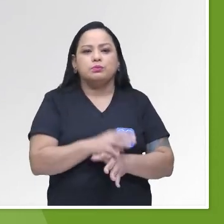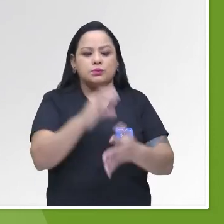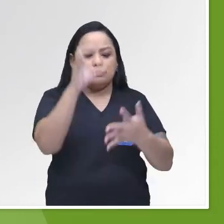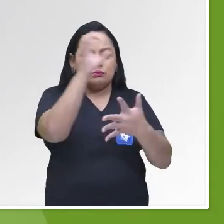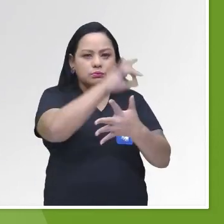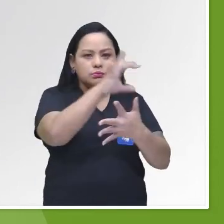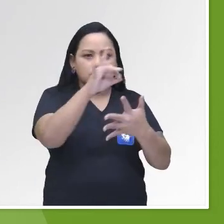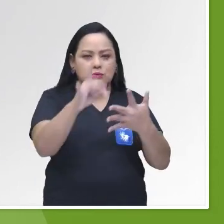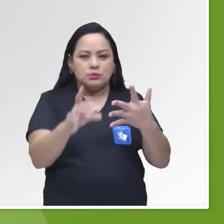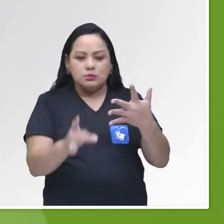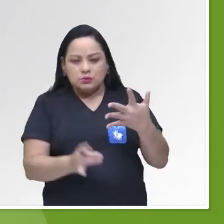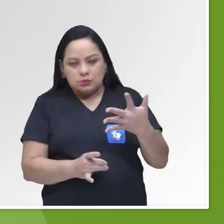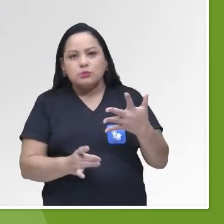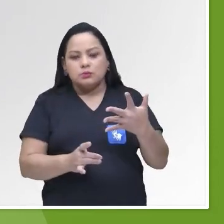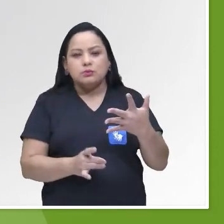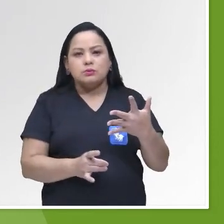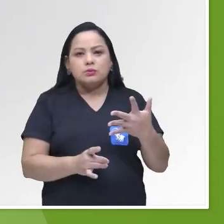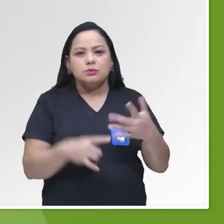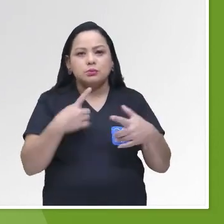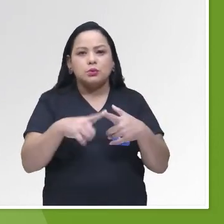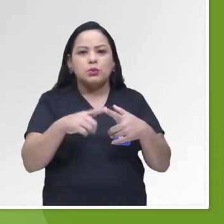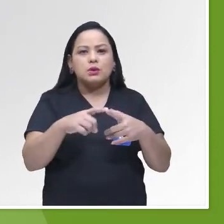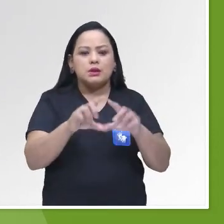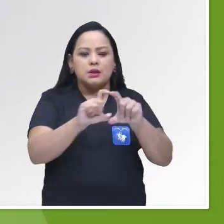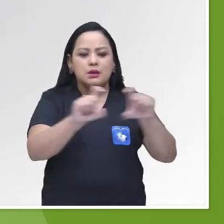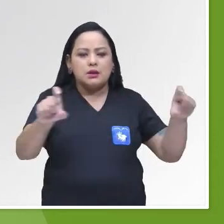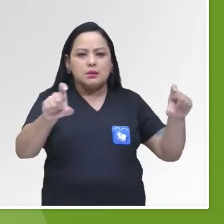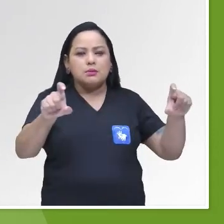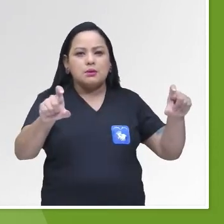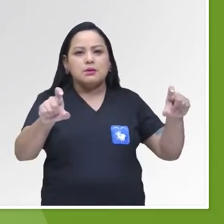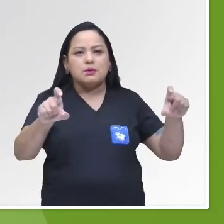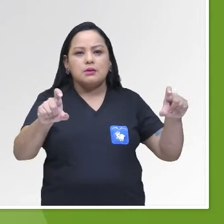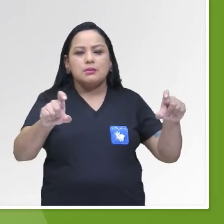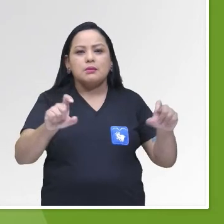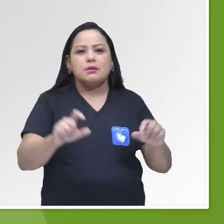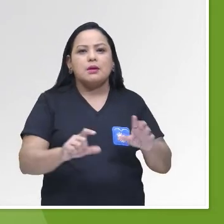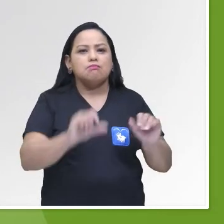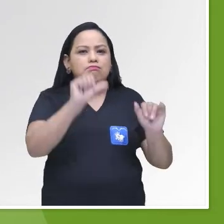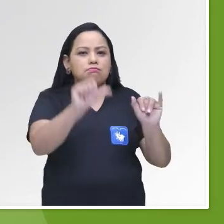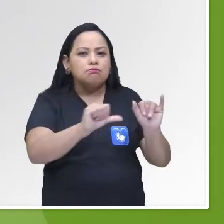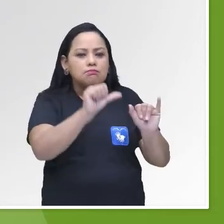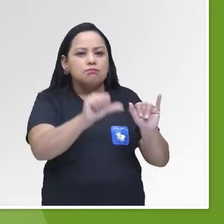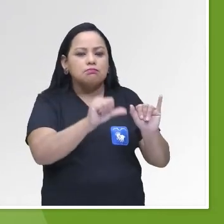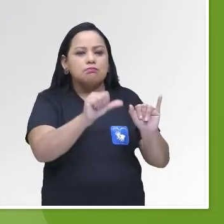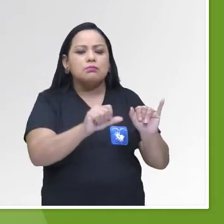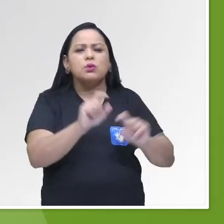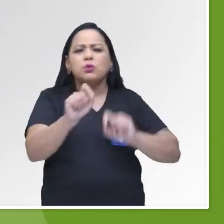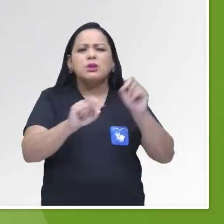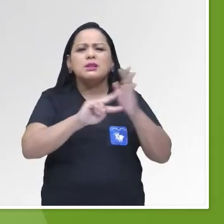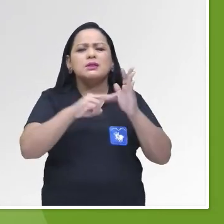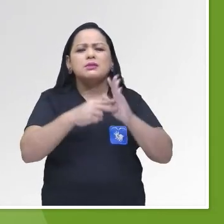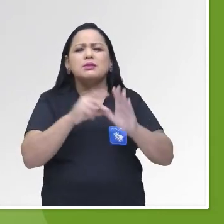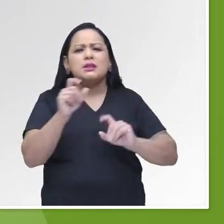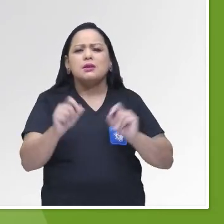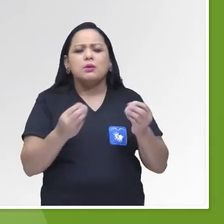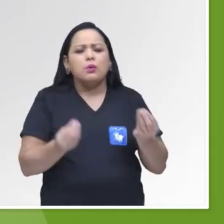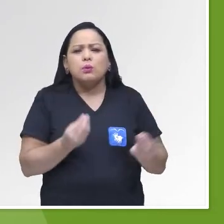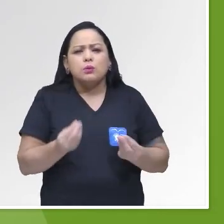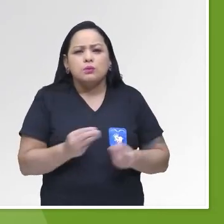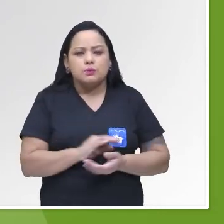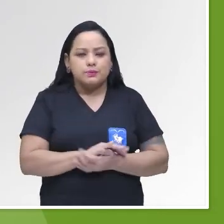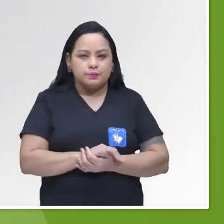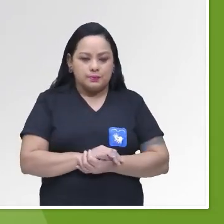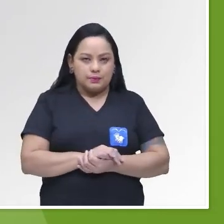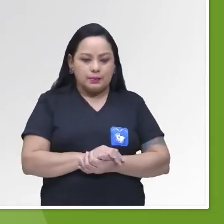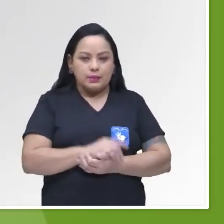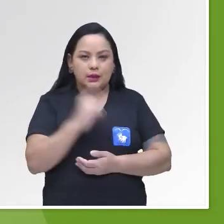estequiométricos dos elementos que participam da reação. O que significa dizer isso, professora?